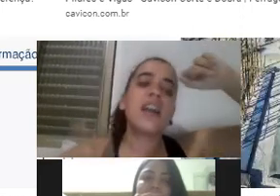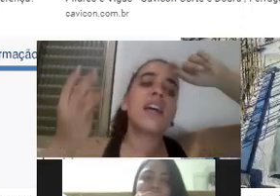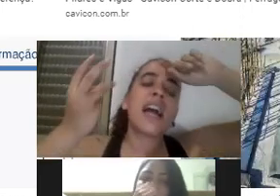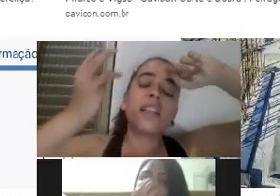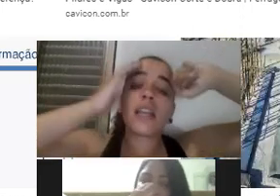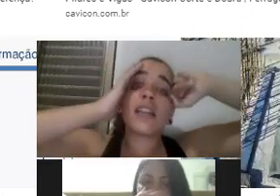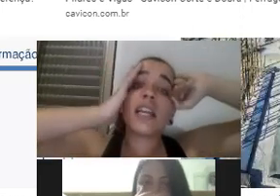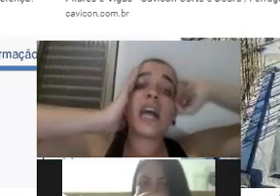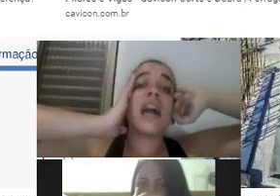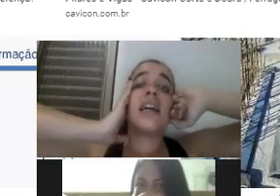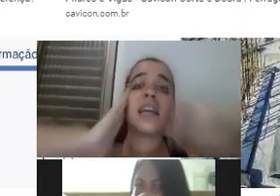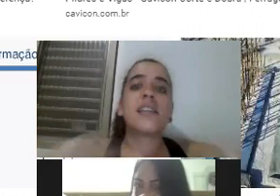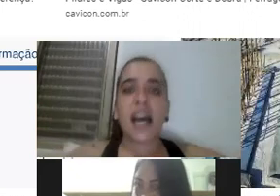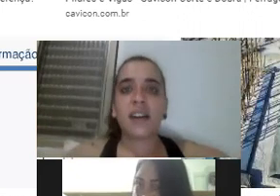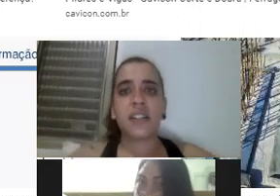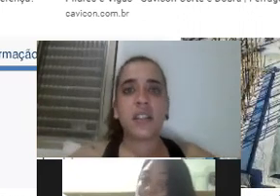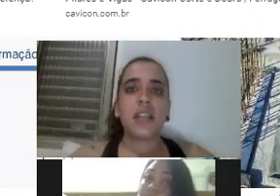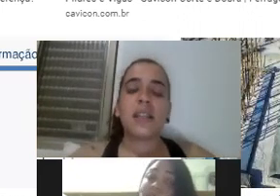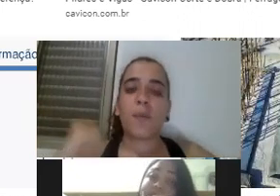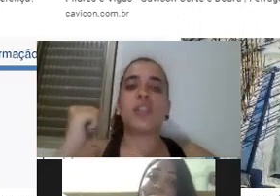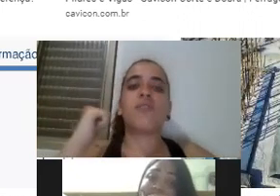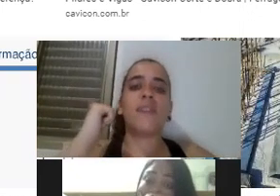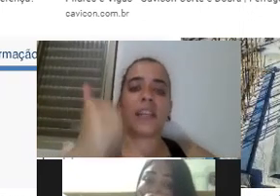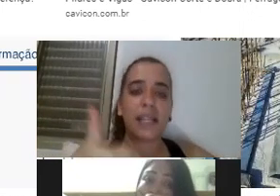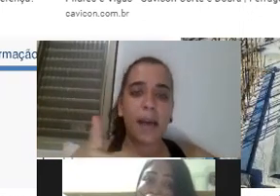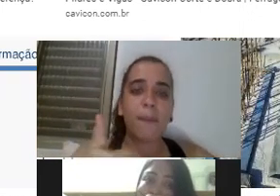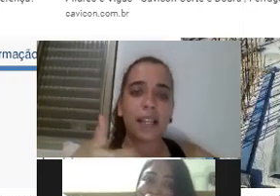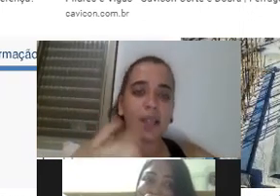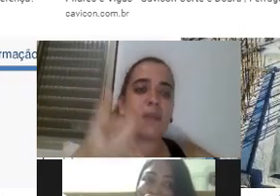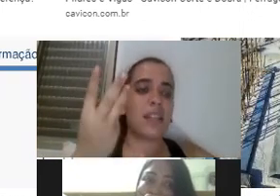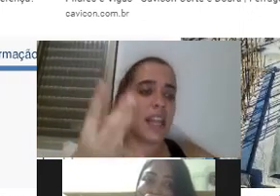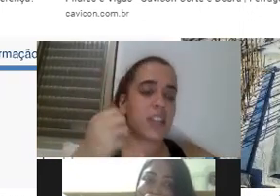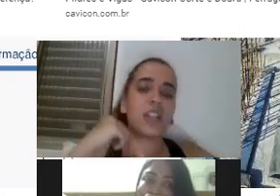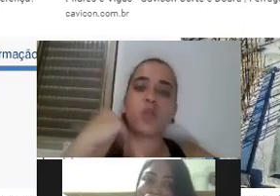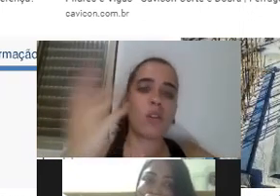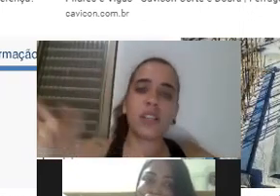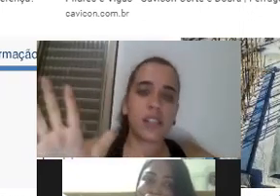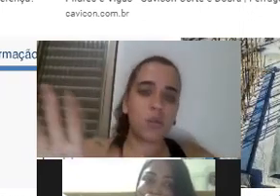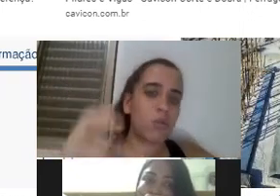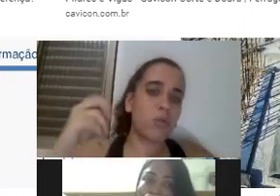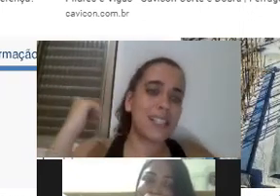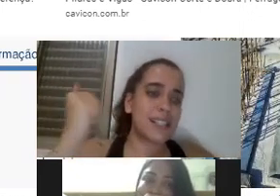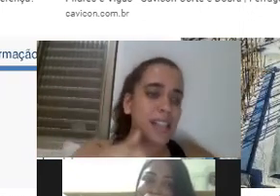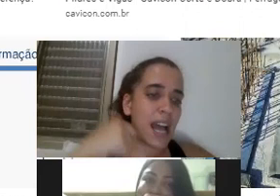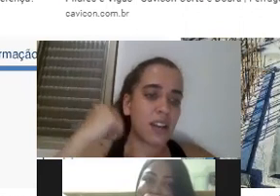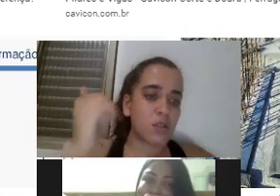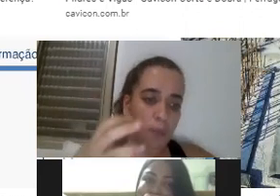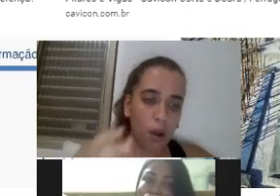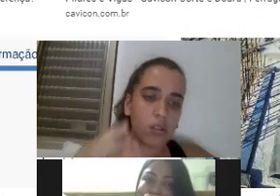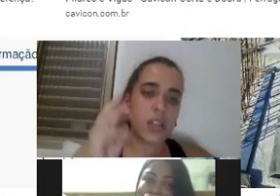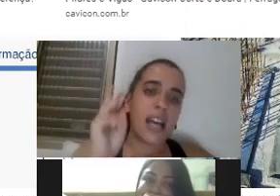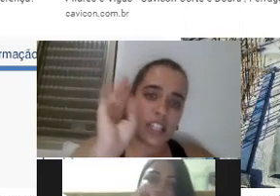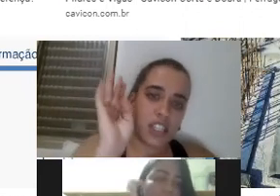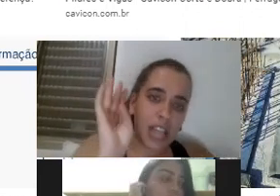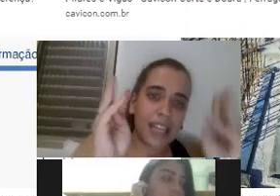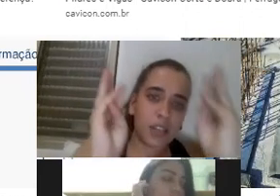já, a gente tem que deixar esse arranque. Depois a gente vai ver que na sapata também deixa em todas as estruturas, nas estacas, nos